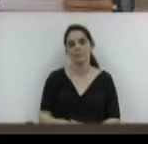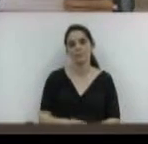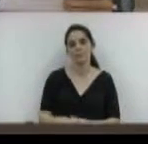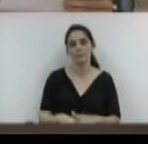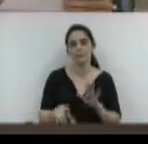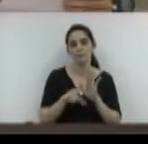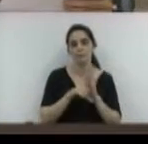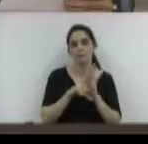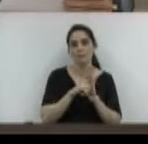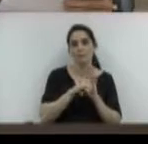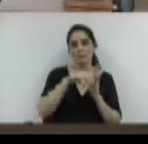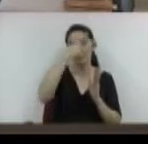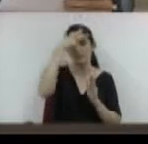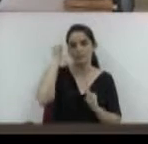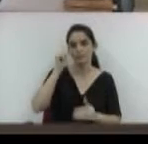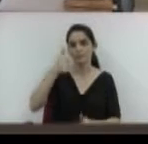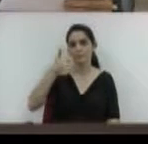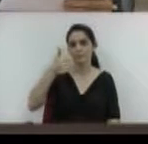número